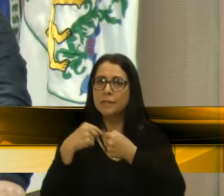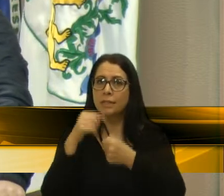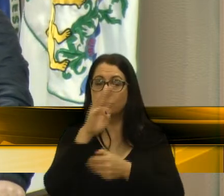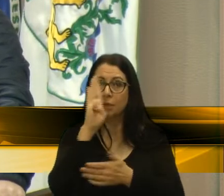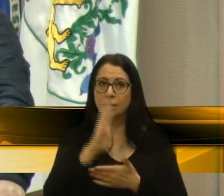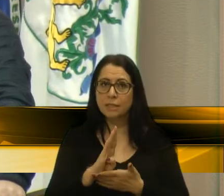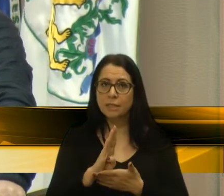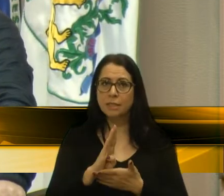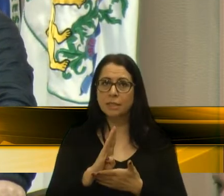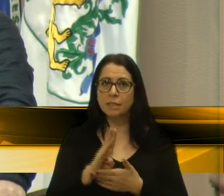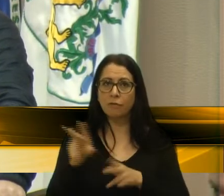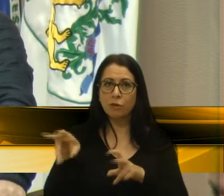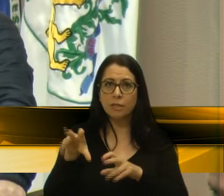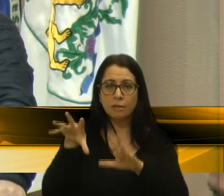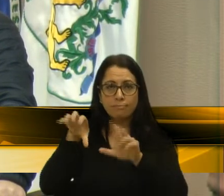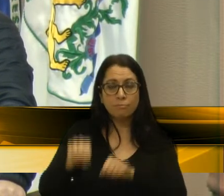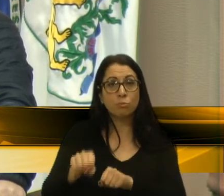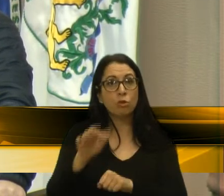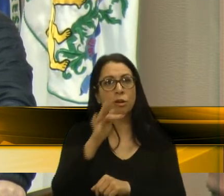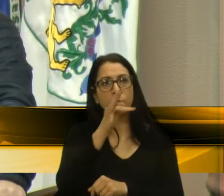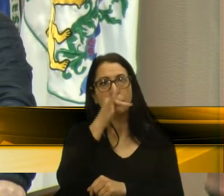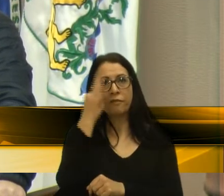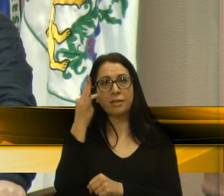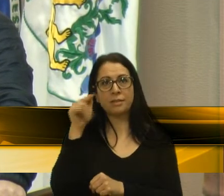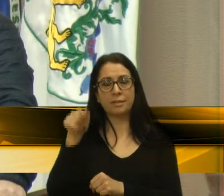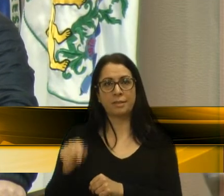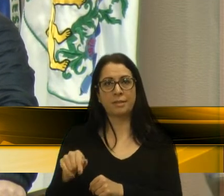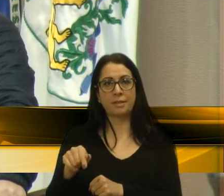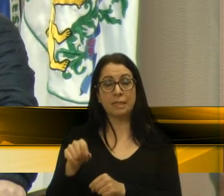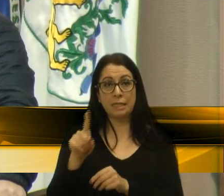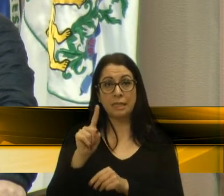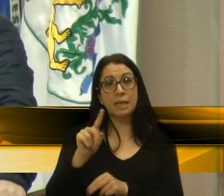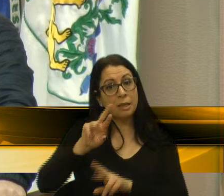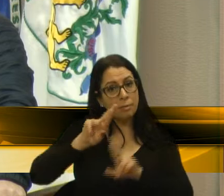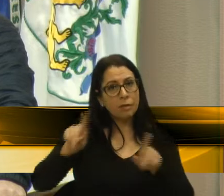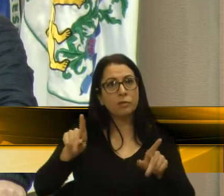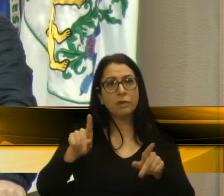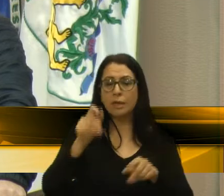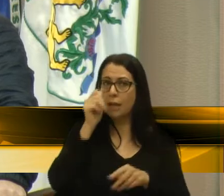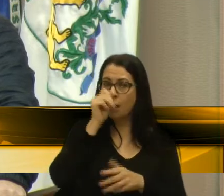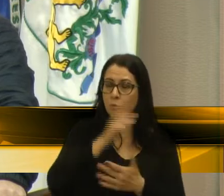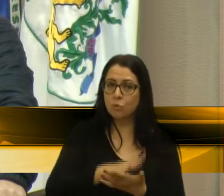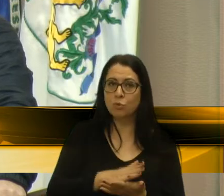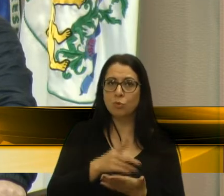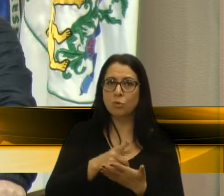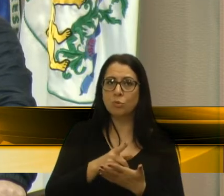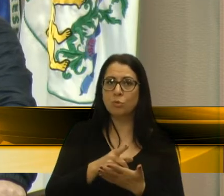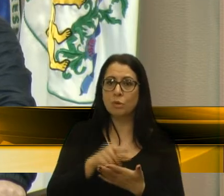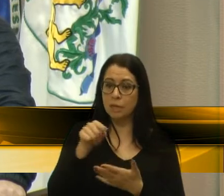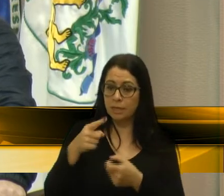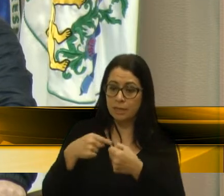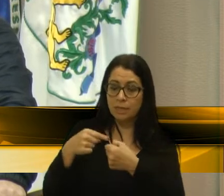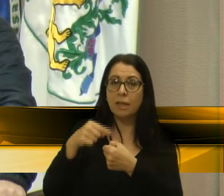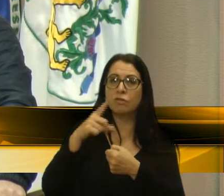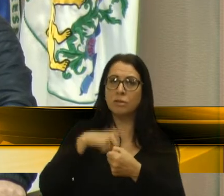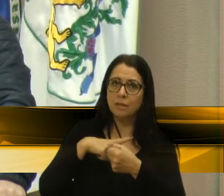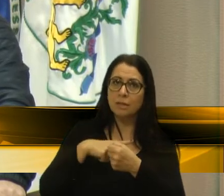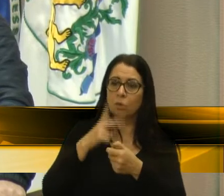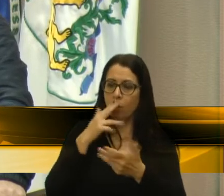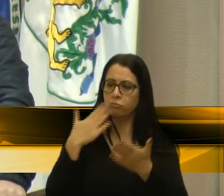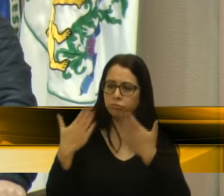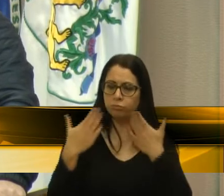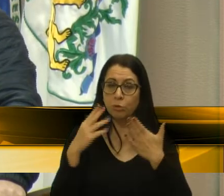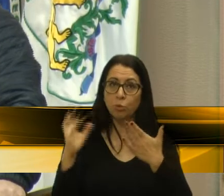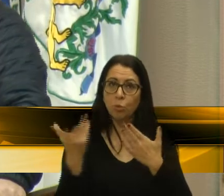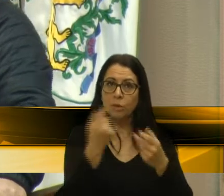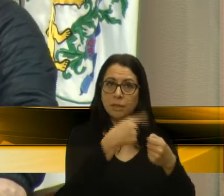que foi colonizada por franceses. Então essa é uma diferença absurda que São Luís do Maranhão tem em comparação a todas as